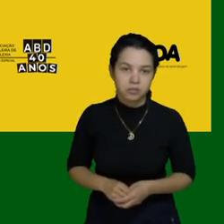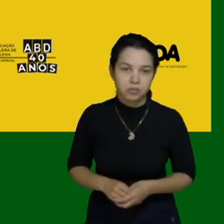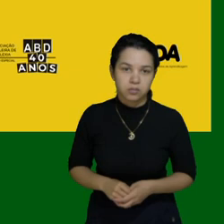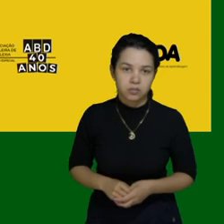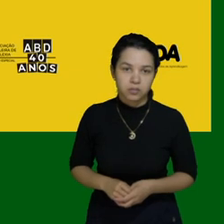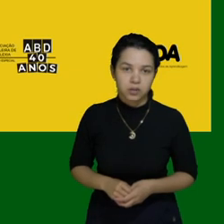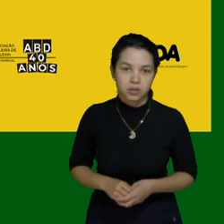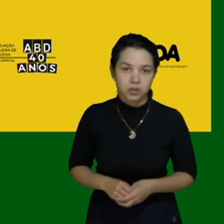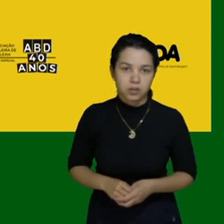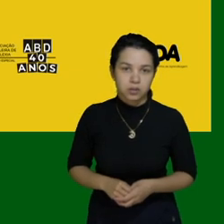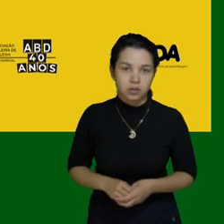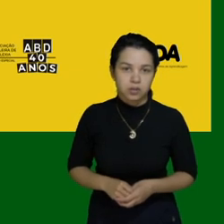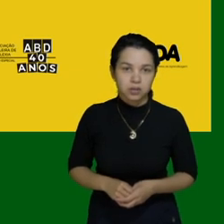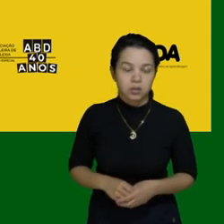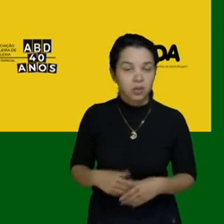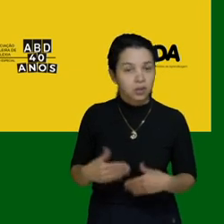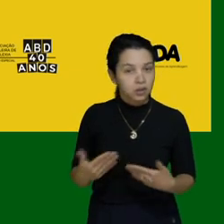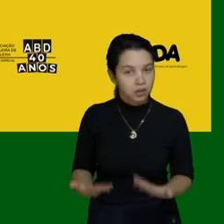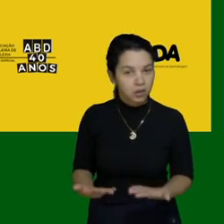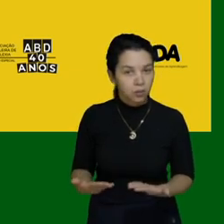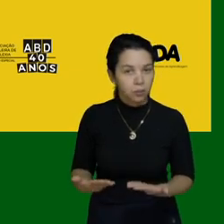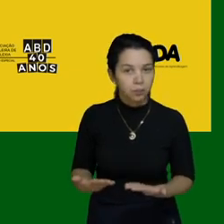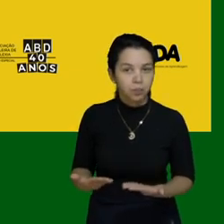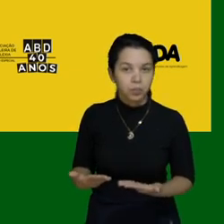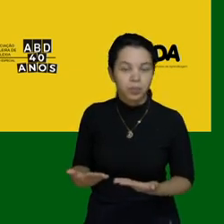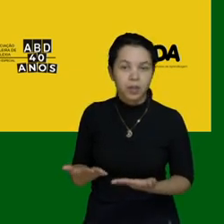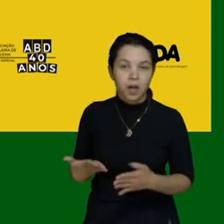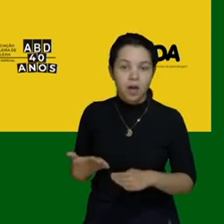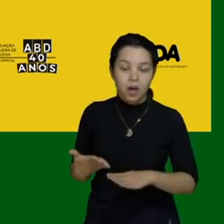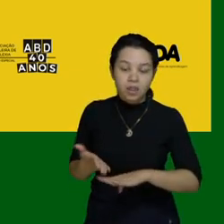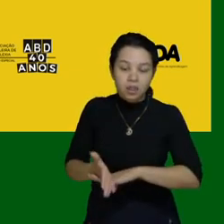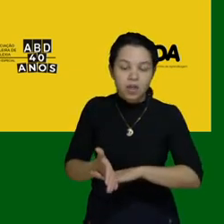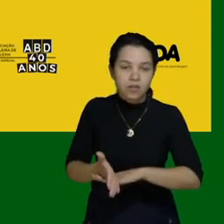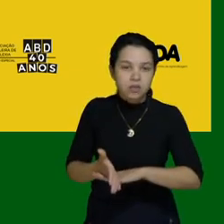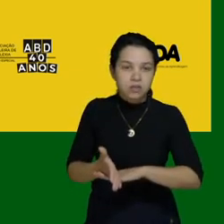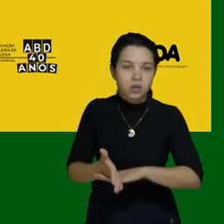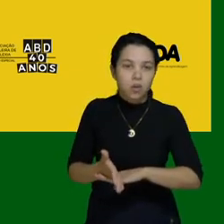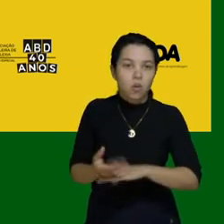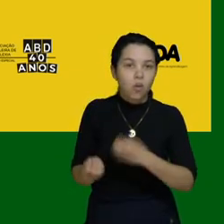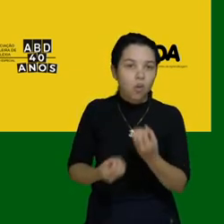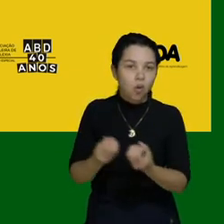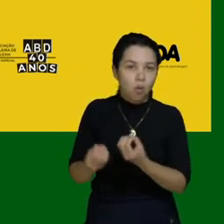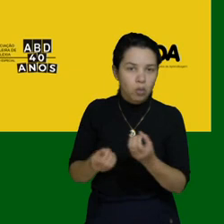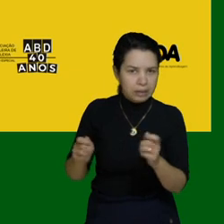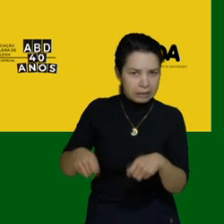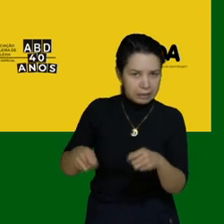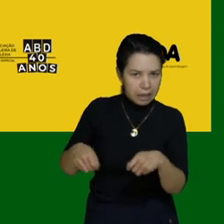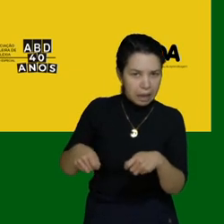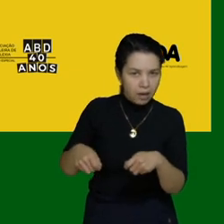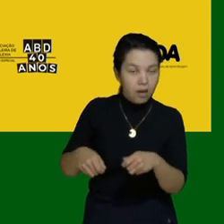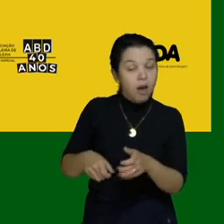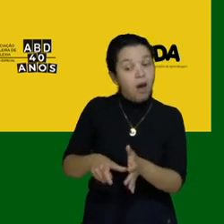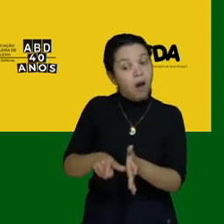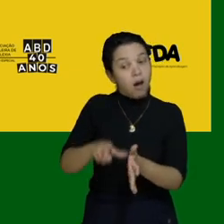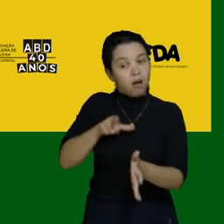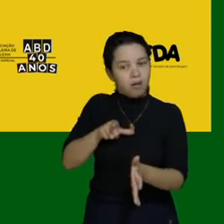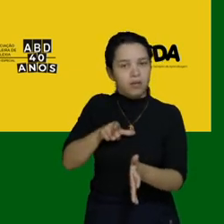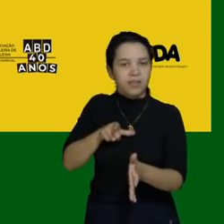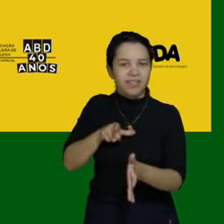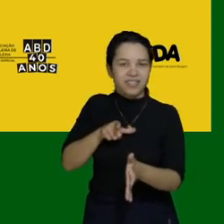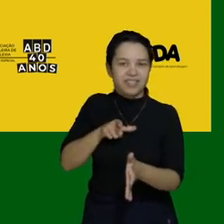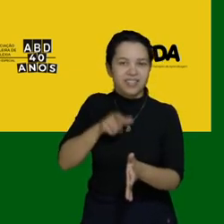né então a intervenção né ainda dá tempo eles perguntam né preventiva é o melhor né porque antes que ele